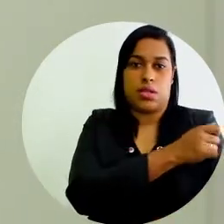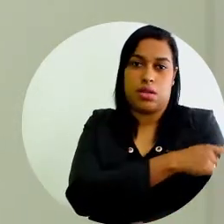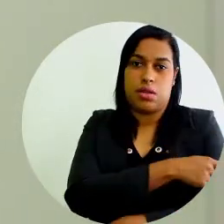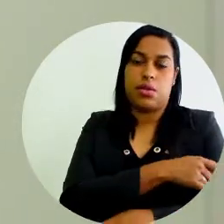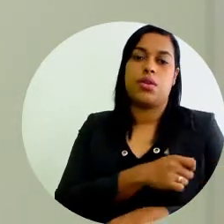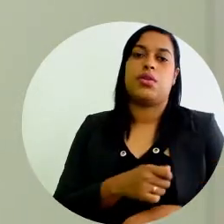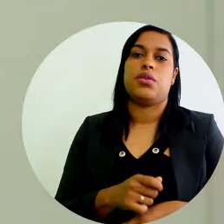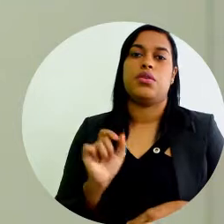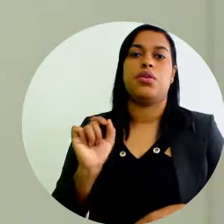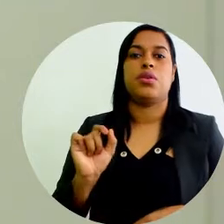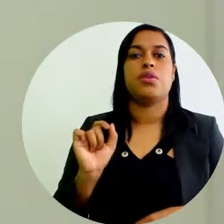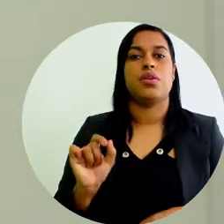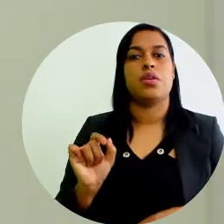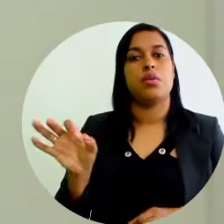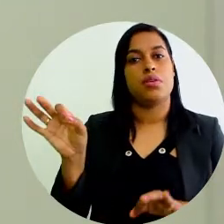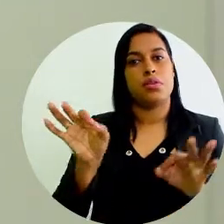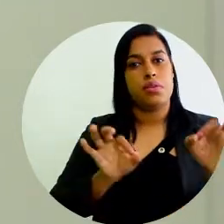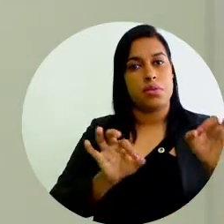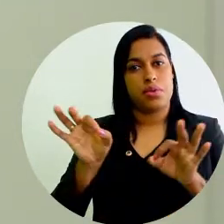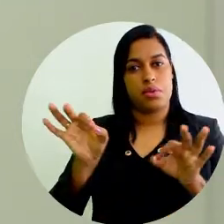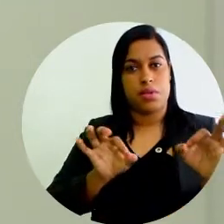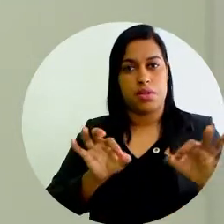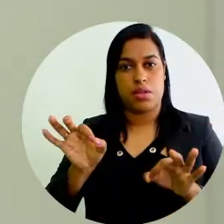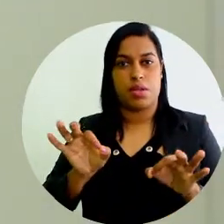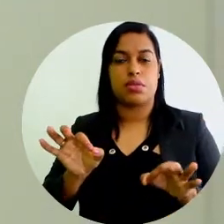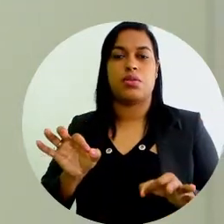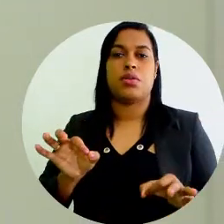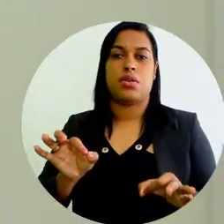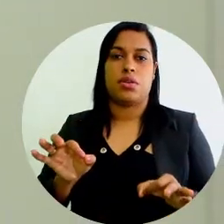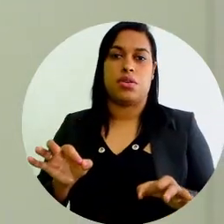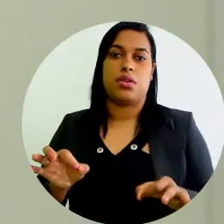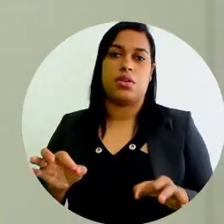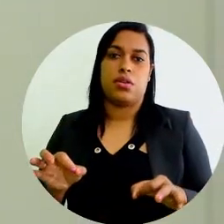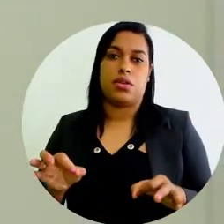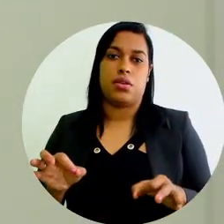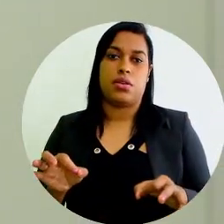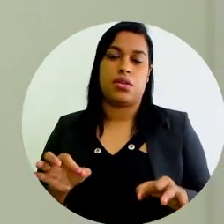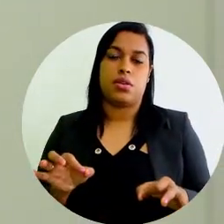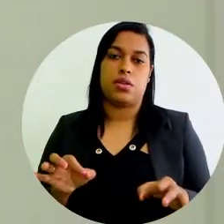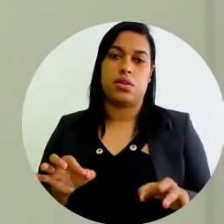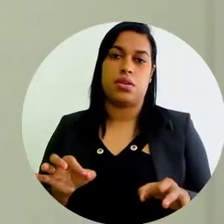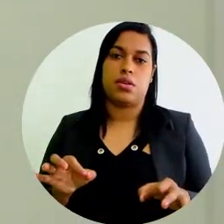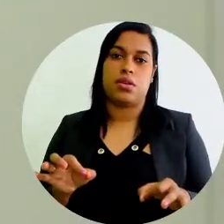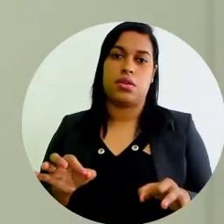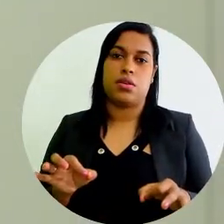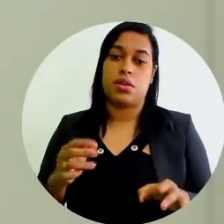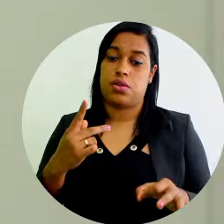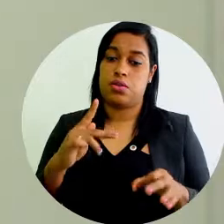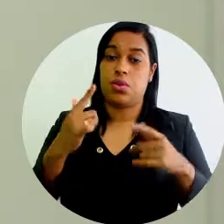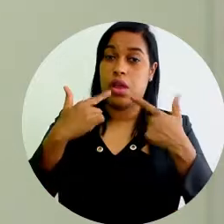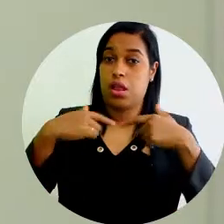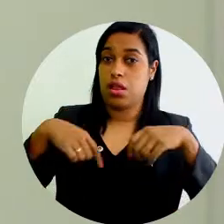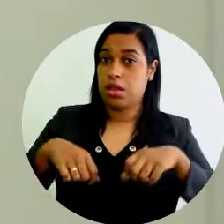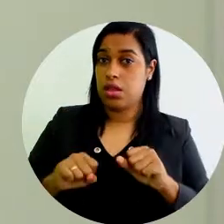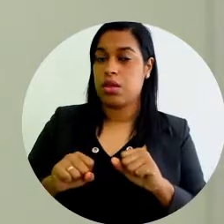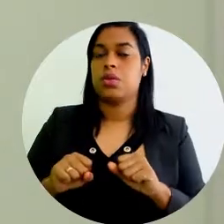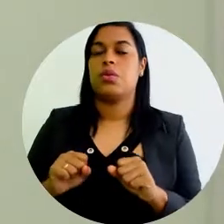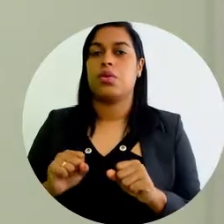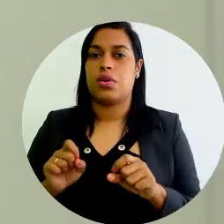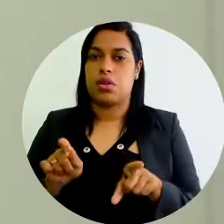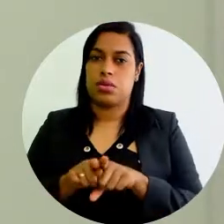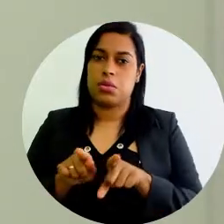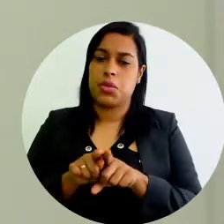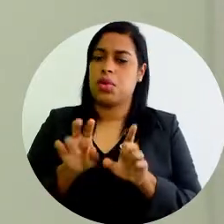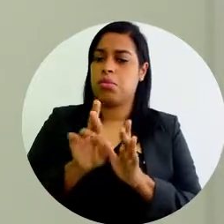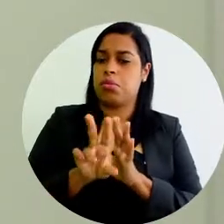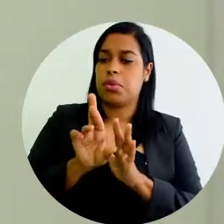instrumentalizar os seus alunos de forma que ele esteja preparado a dominar a sua